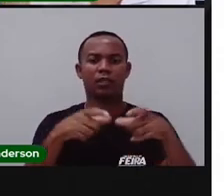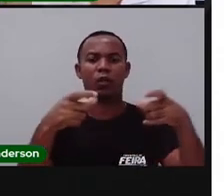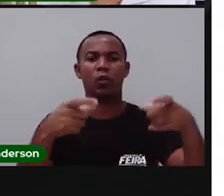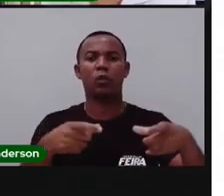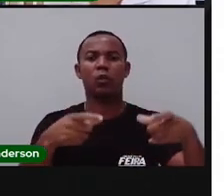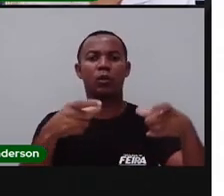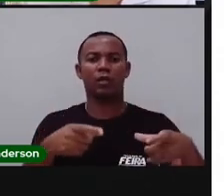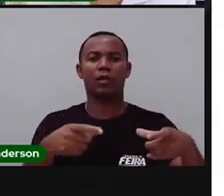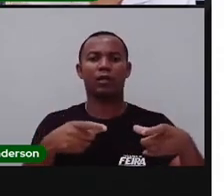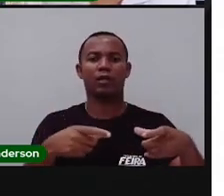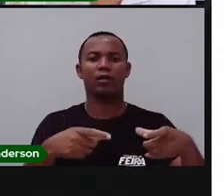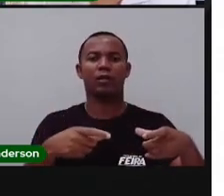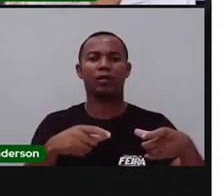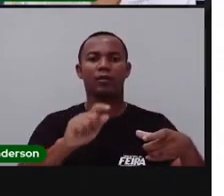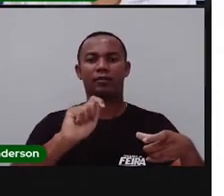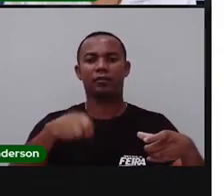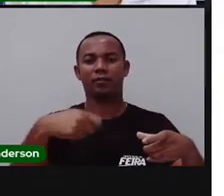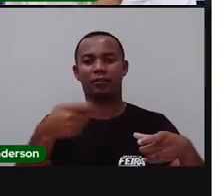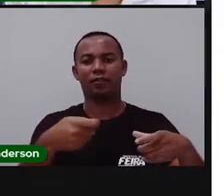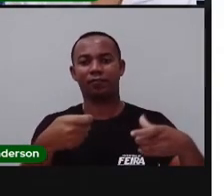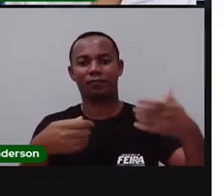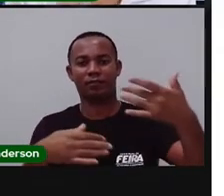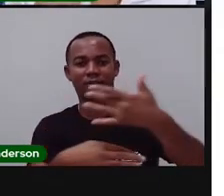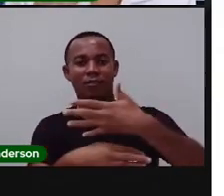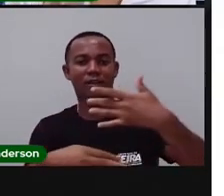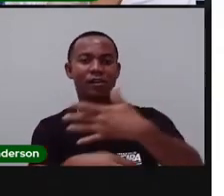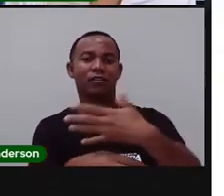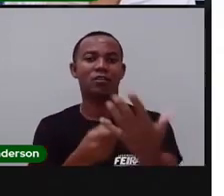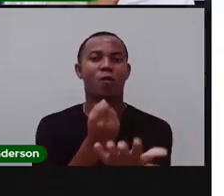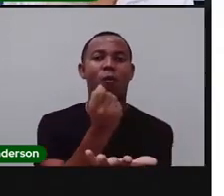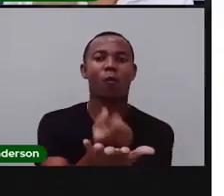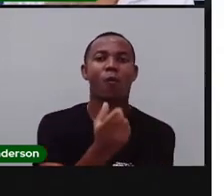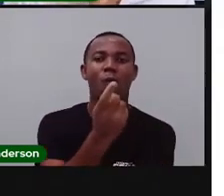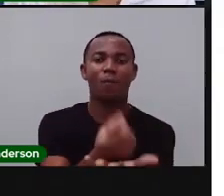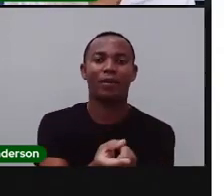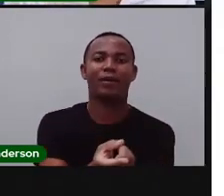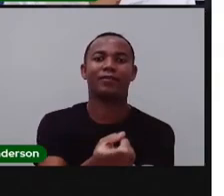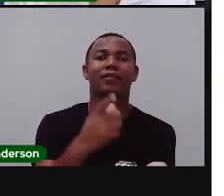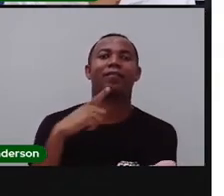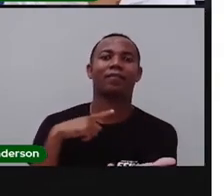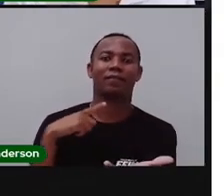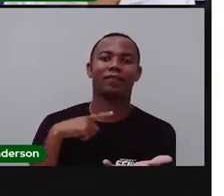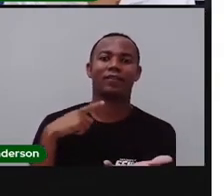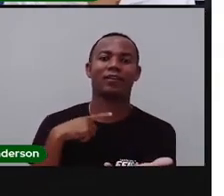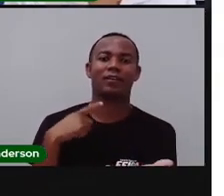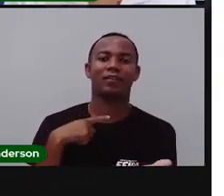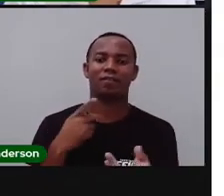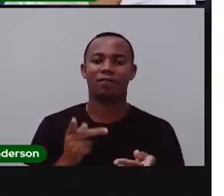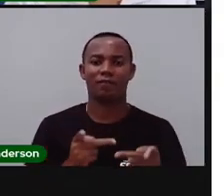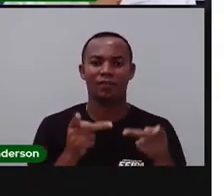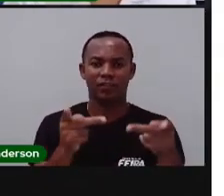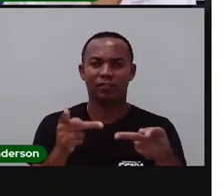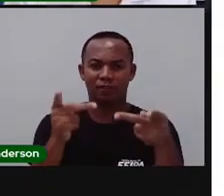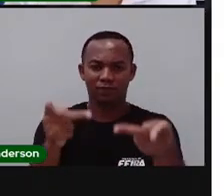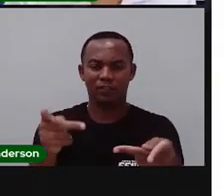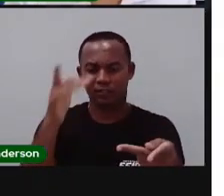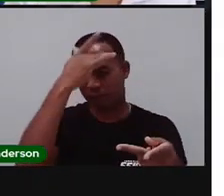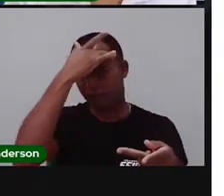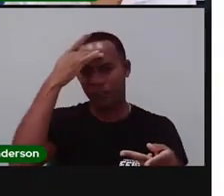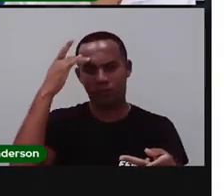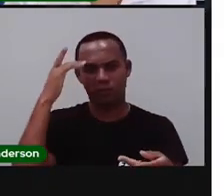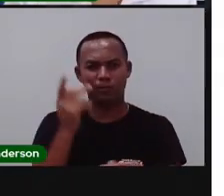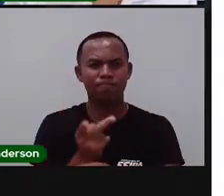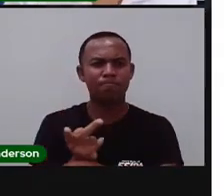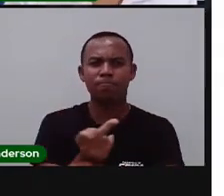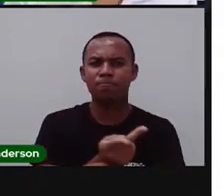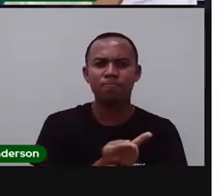foram realocados na Cidade das Compras, que é um local também com visitas frequentes de várias pessoas que